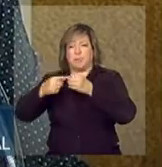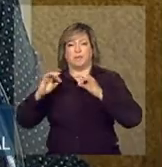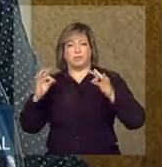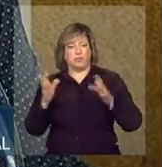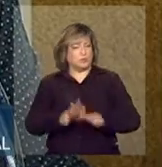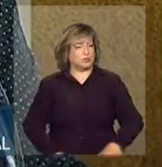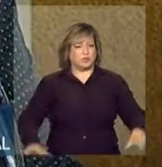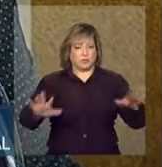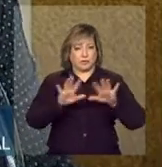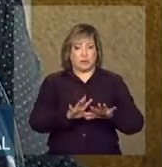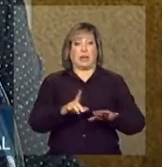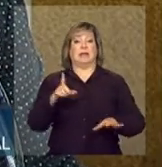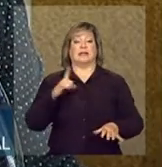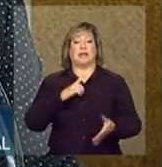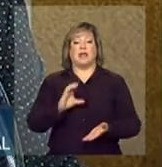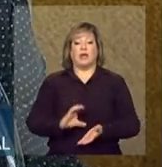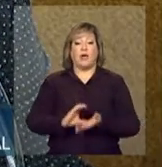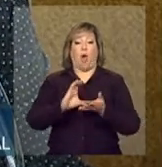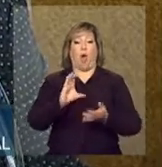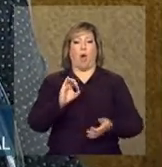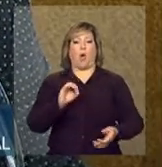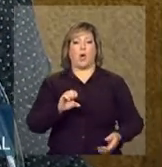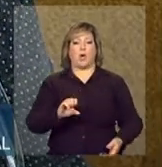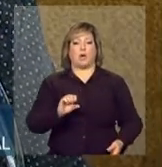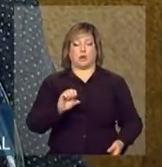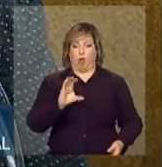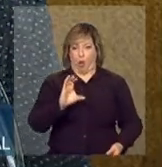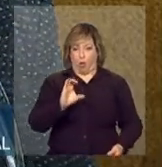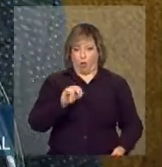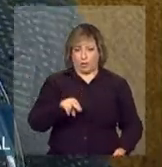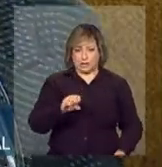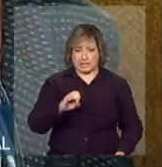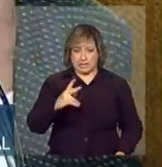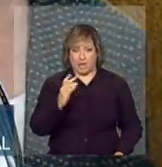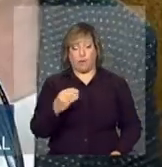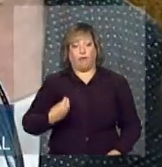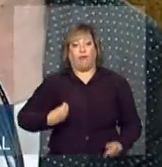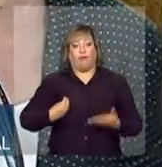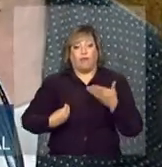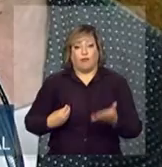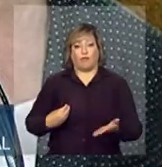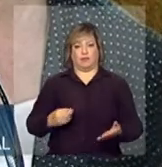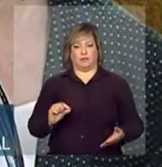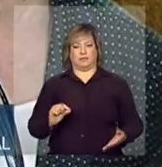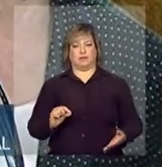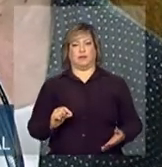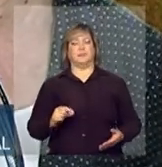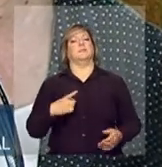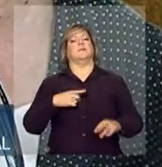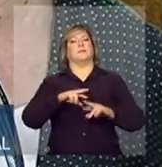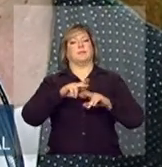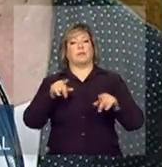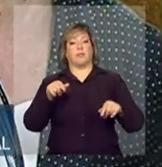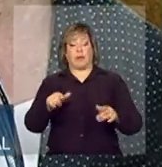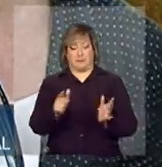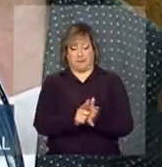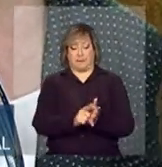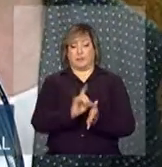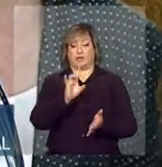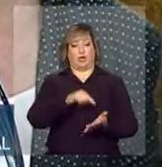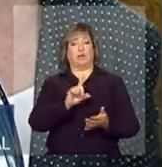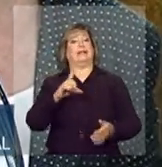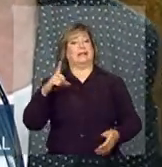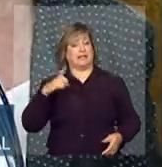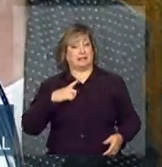no país, ter conselhos funcionando. O conselho, em vários lugares, ele de fato não passa, só existe no papel.